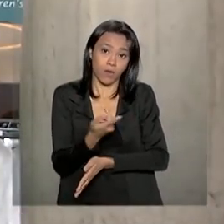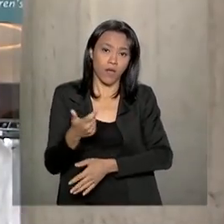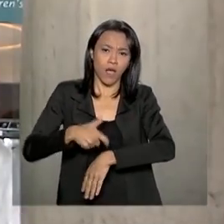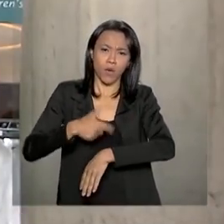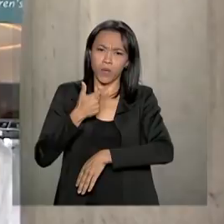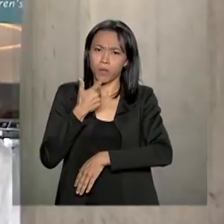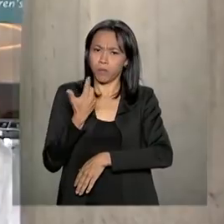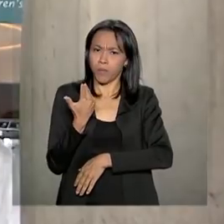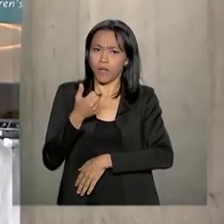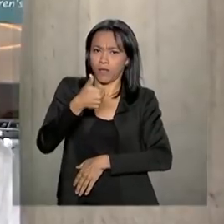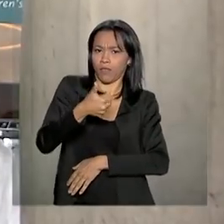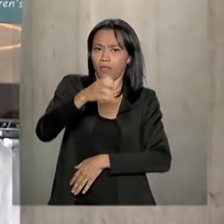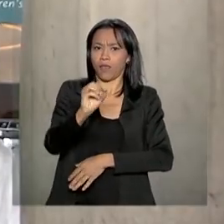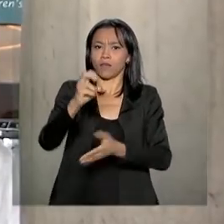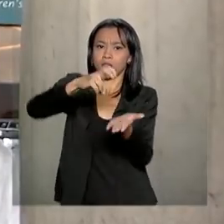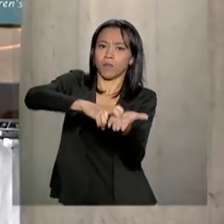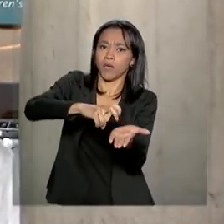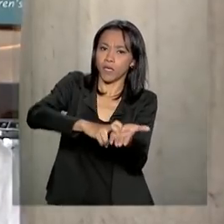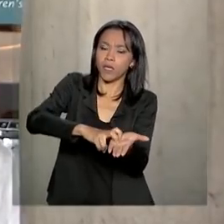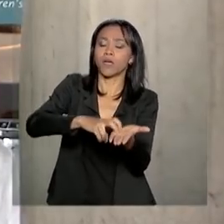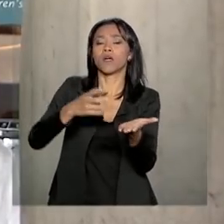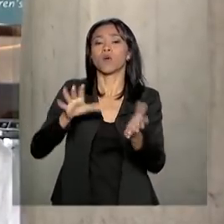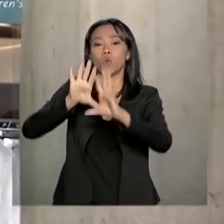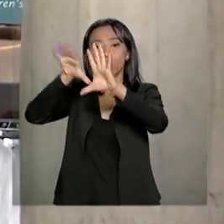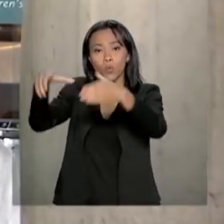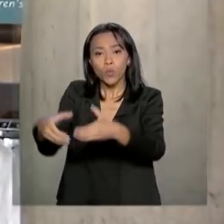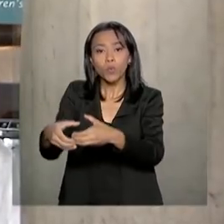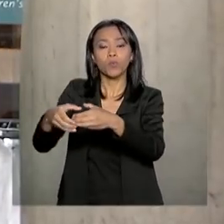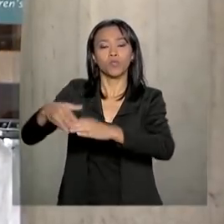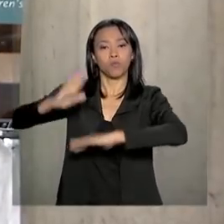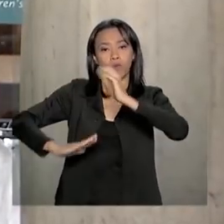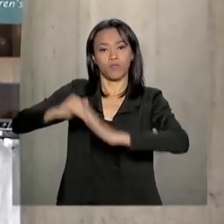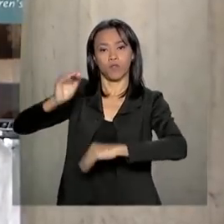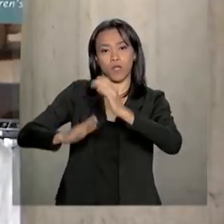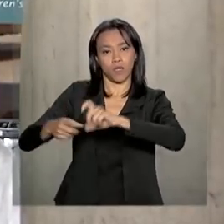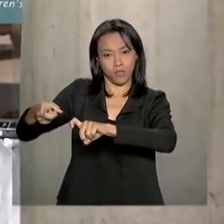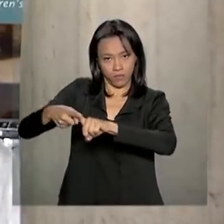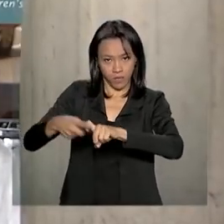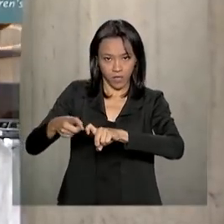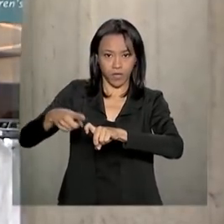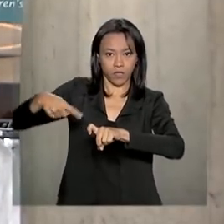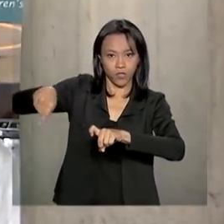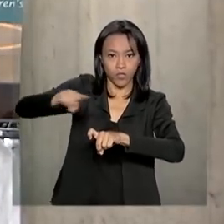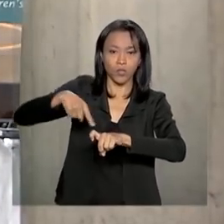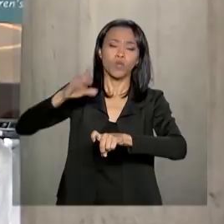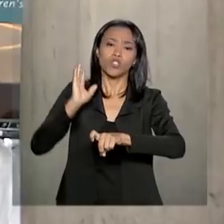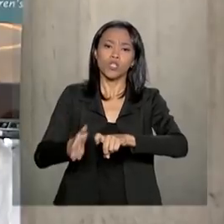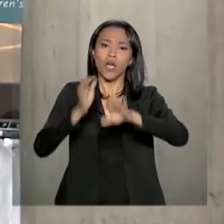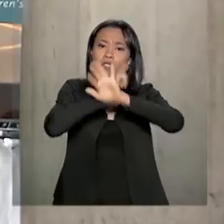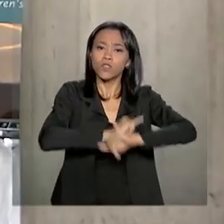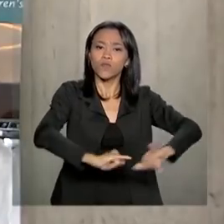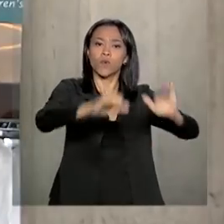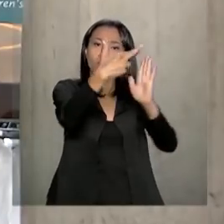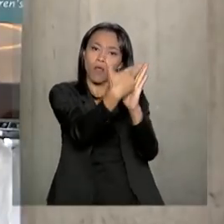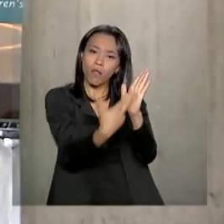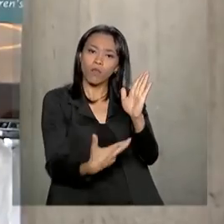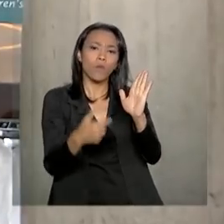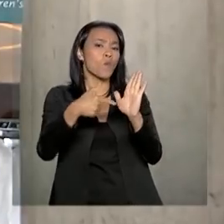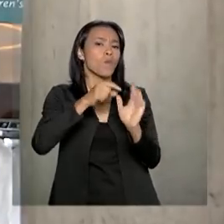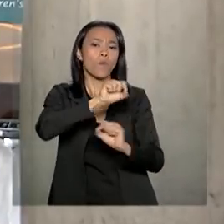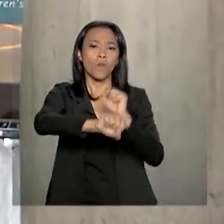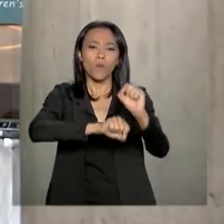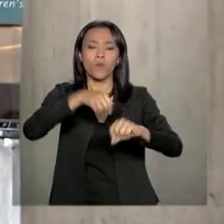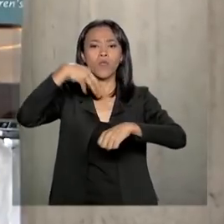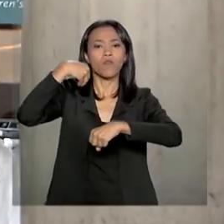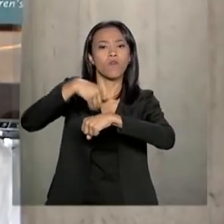10 horas da manhã, a equipe liderada pelo Dr. Luiz Antônio Macedo, cirurgião, divulgou um boletim médico em que informa